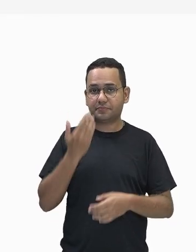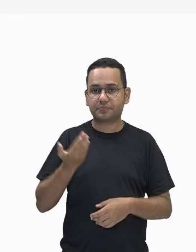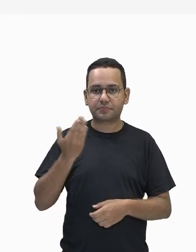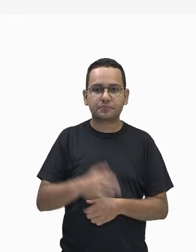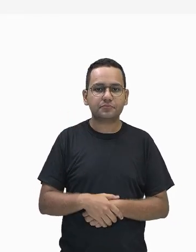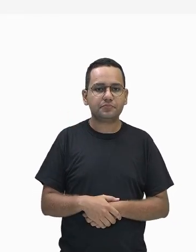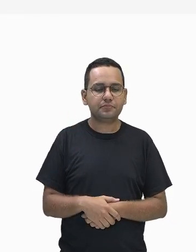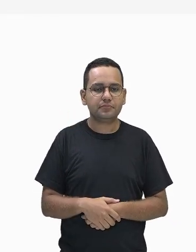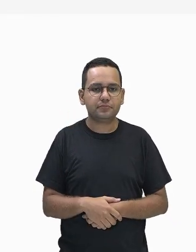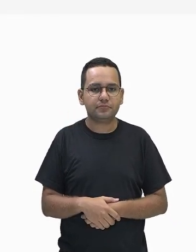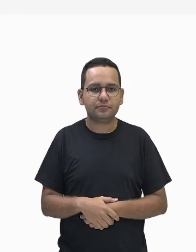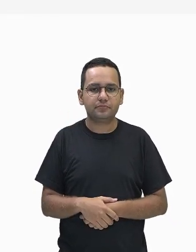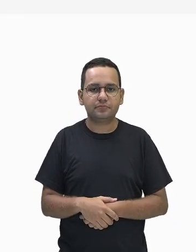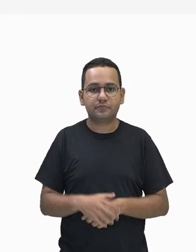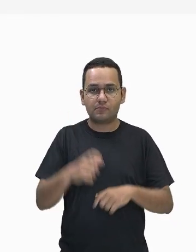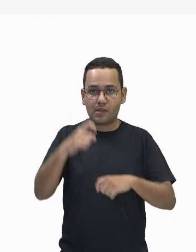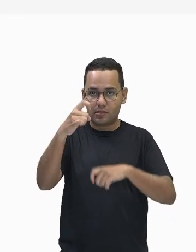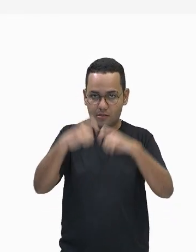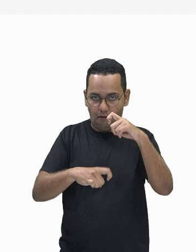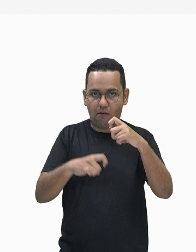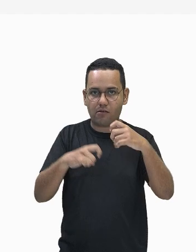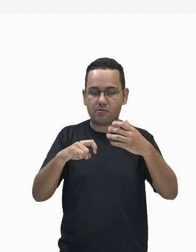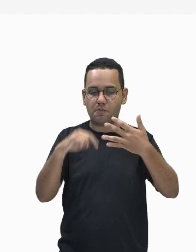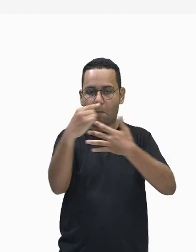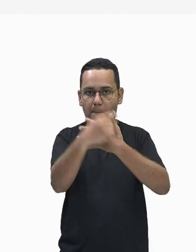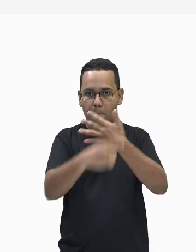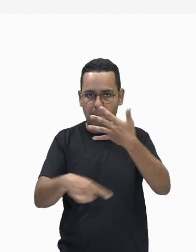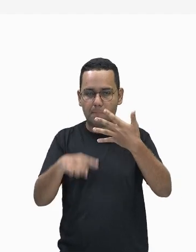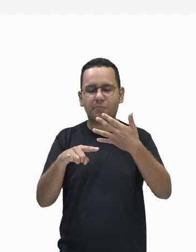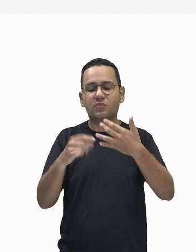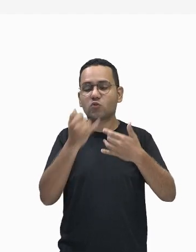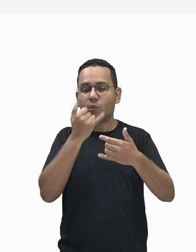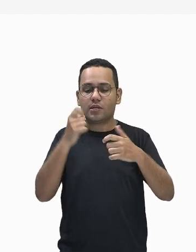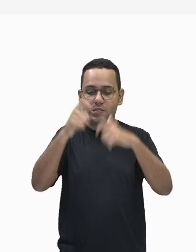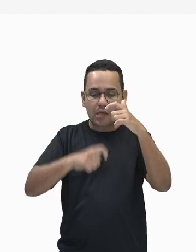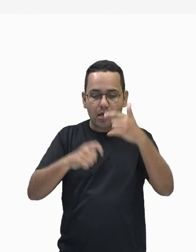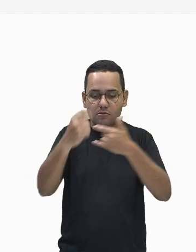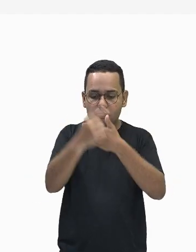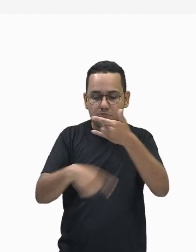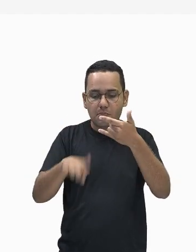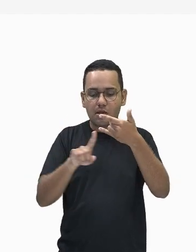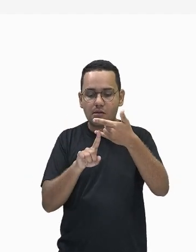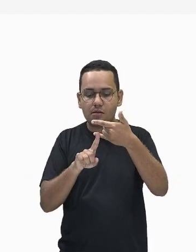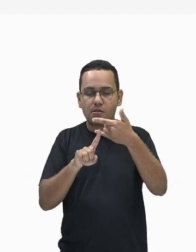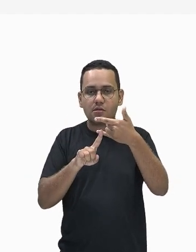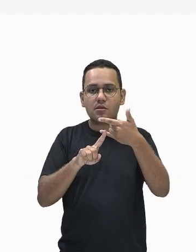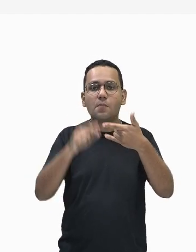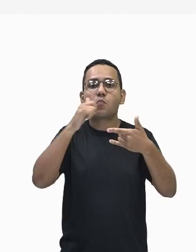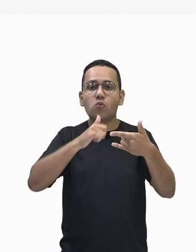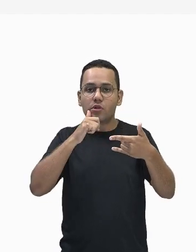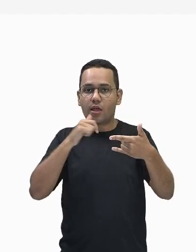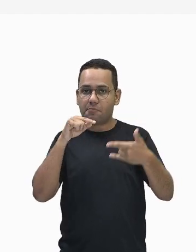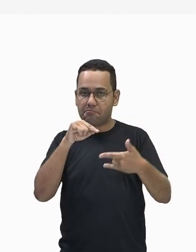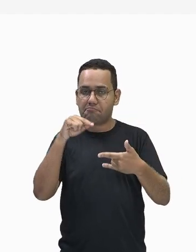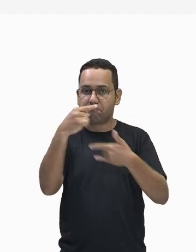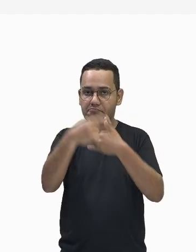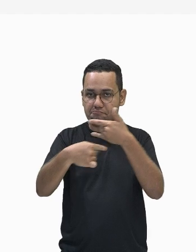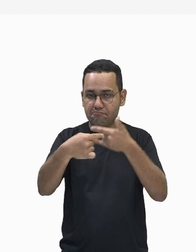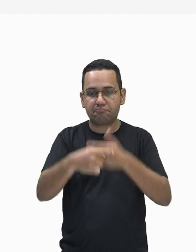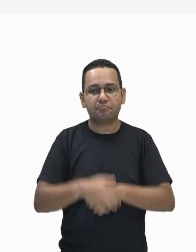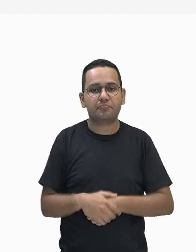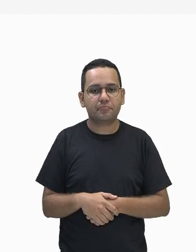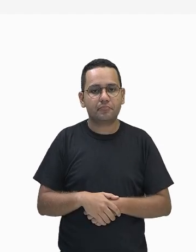esse sistema reprodutor, né, o feminino, acerca da sua anatomia e da sua fisiologia. De início, a gente fala sobre